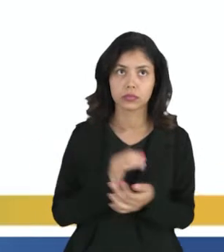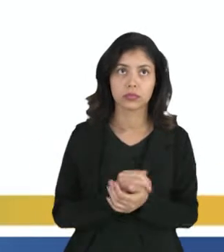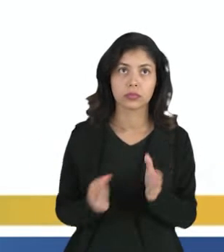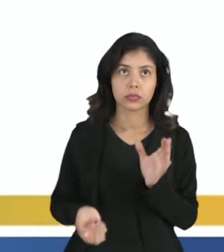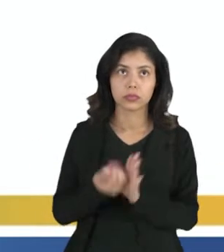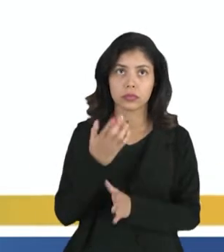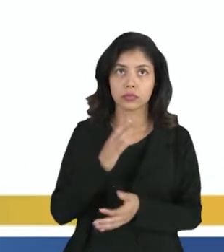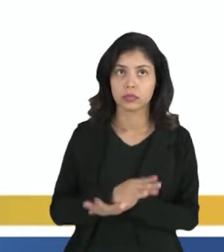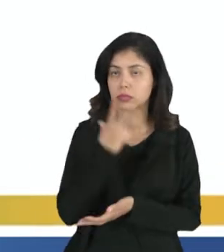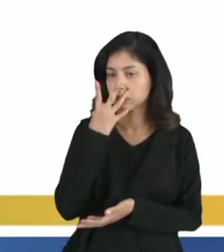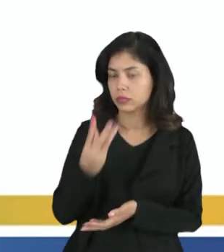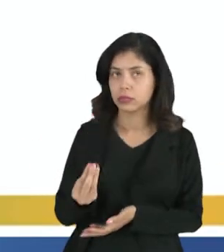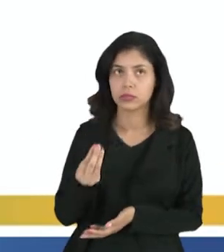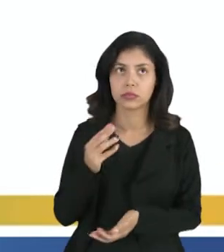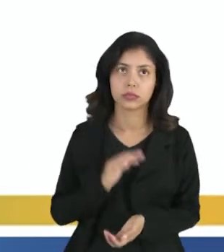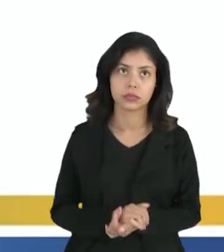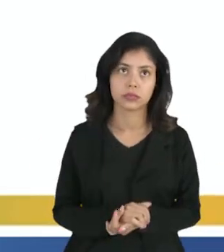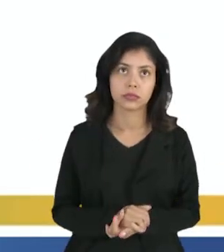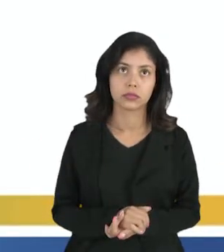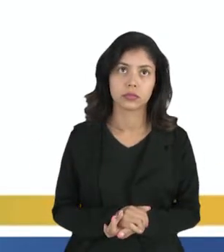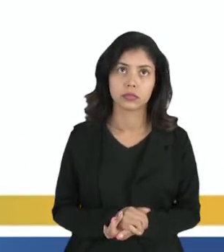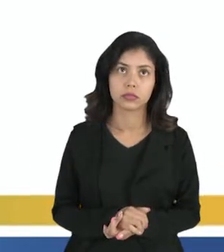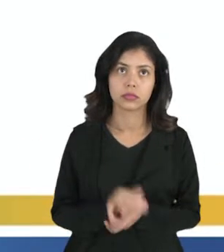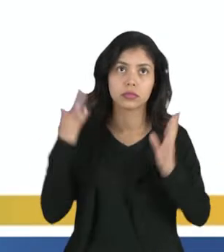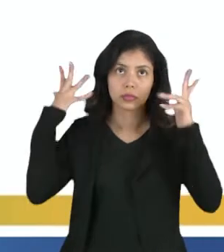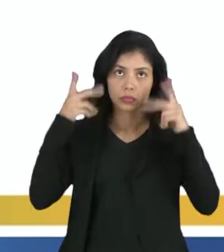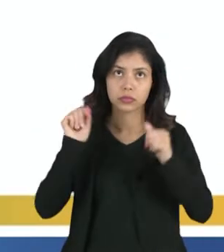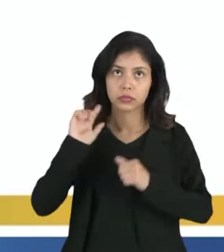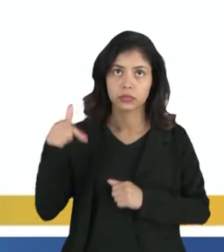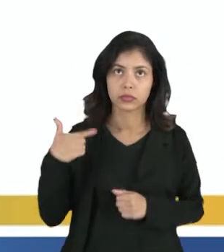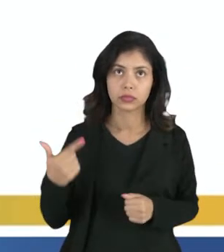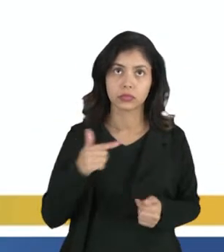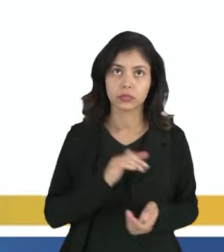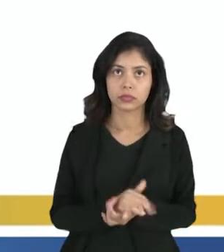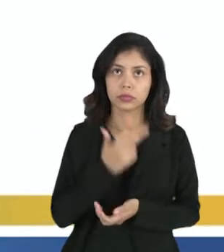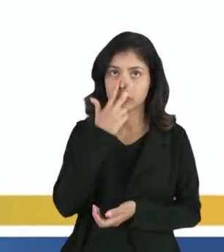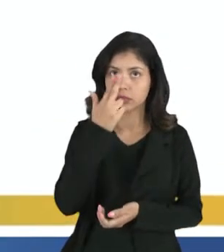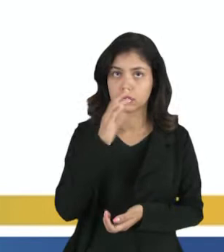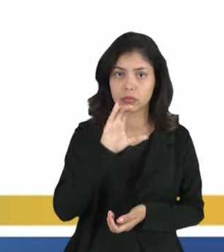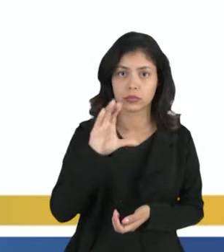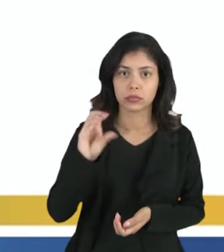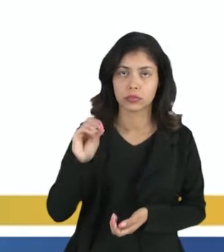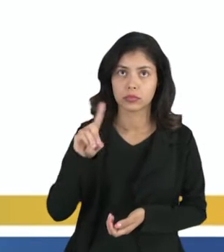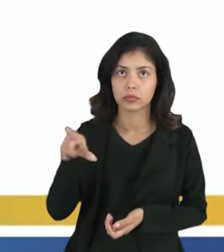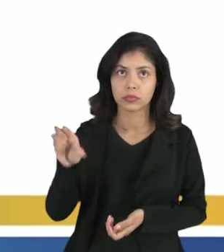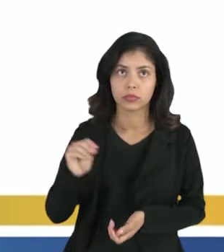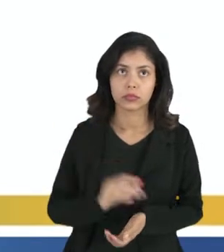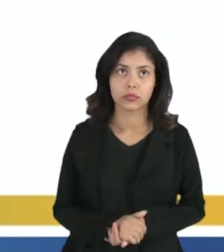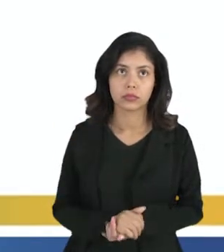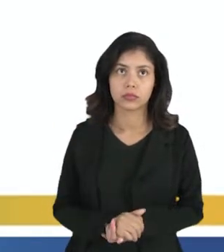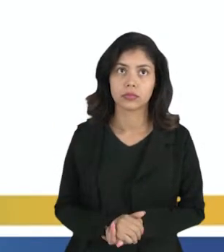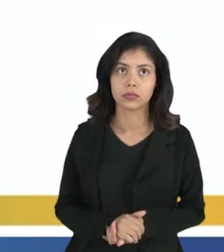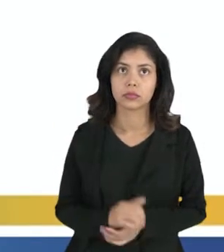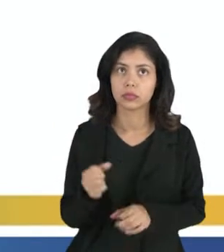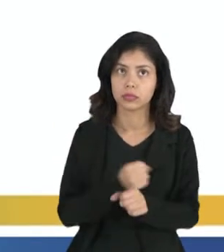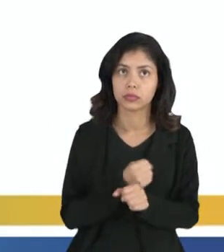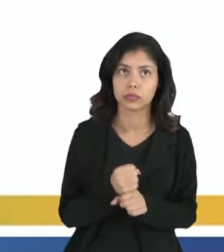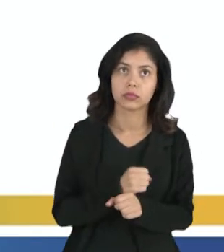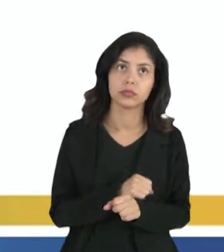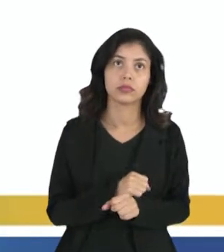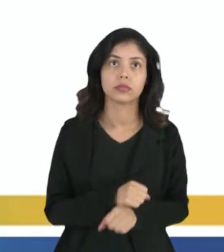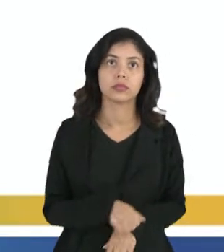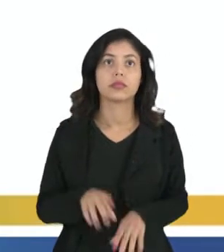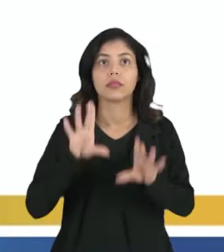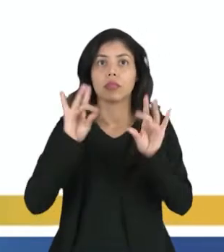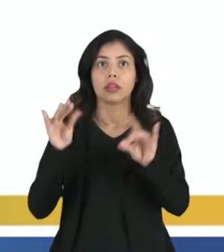cão, cria da loba, da leoa e de outros animais parecidos com o cão, construção,